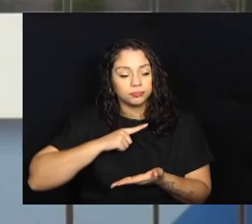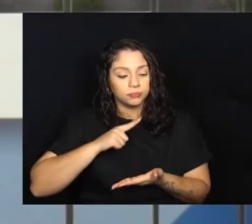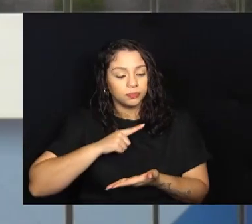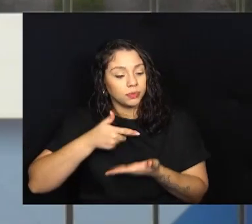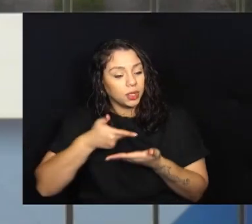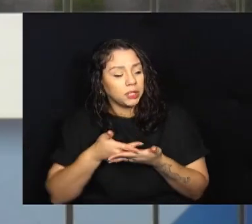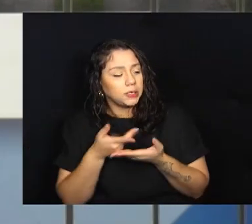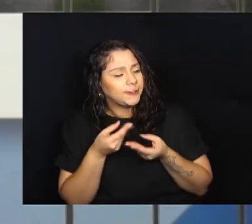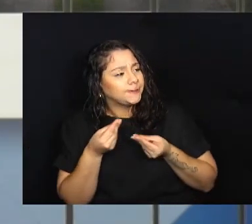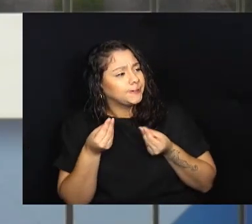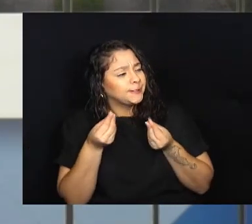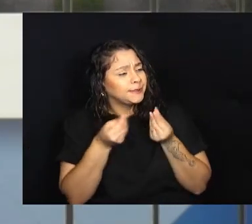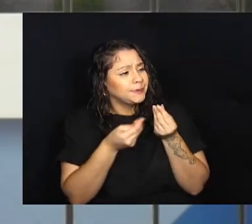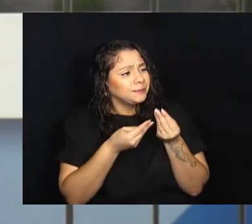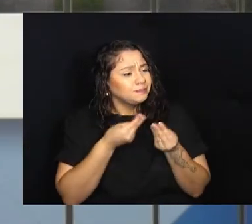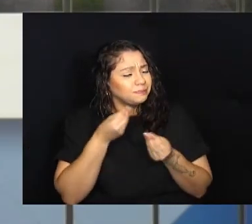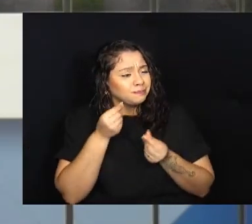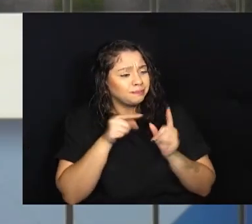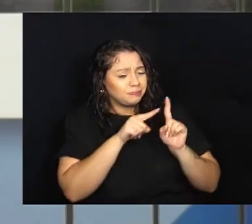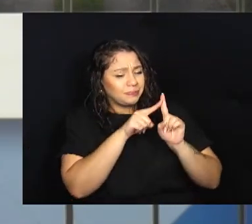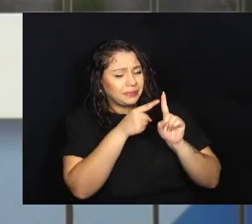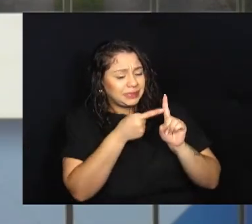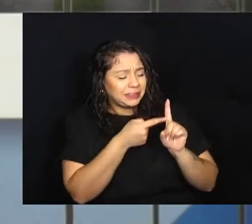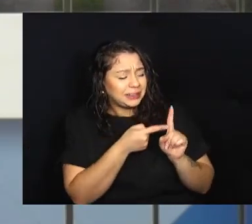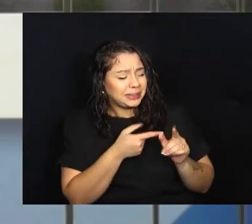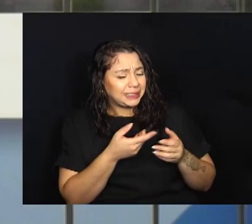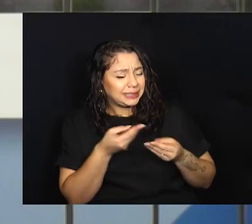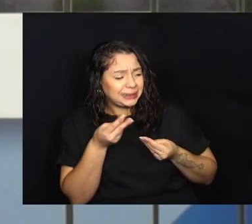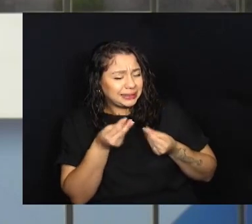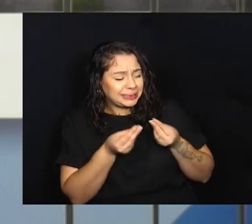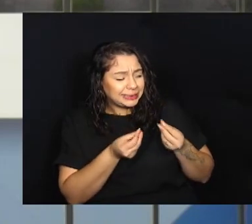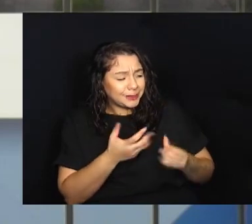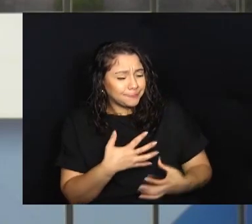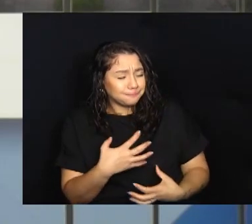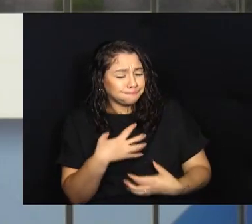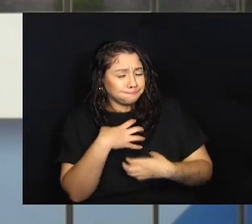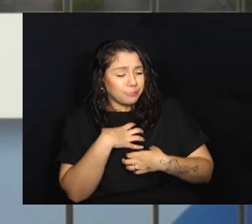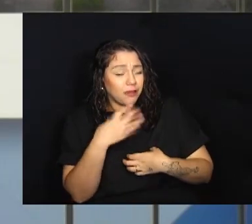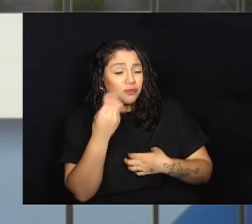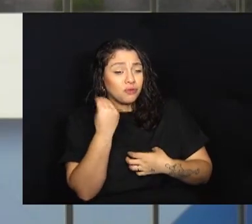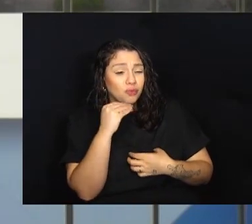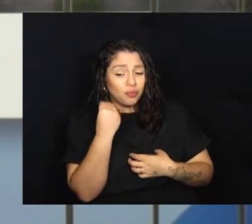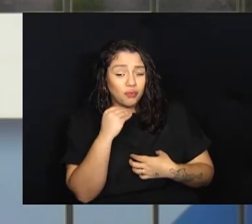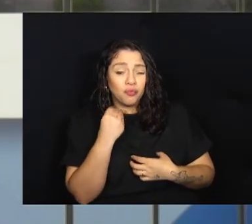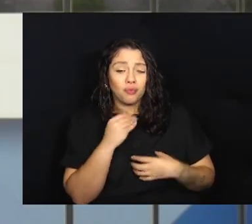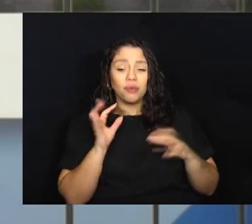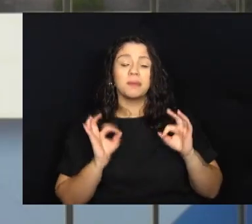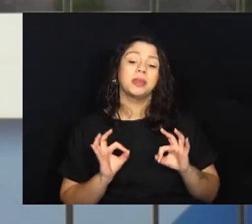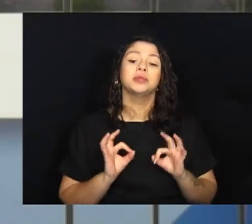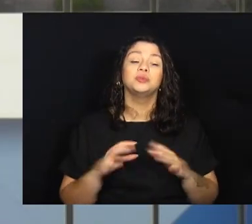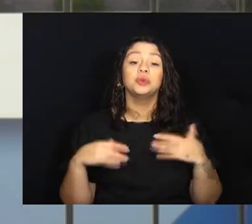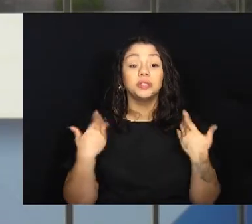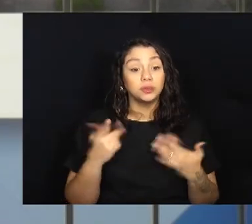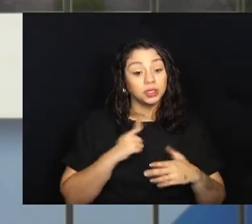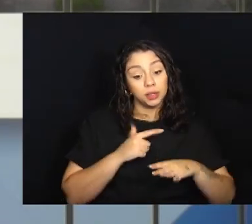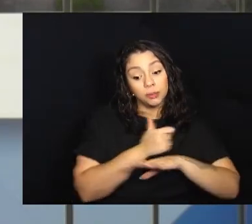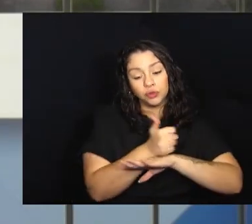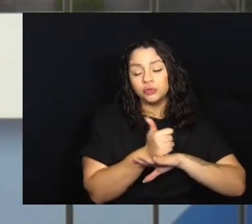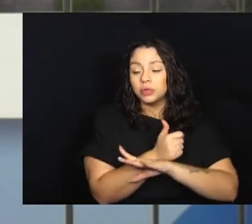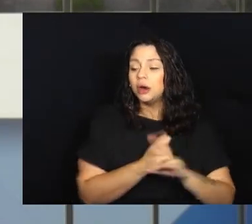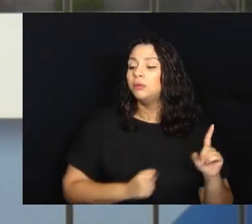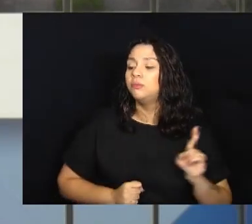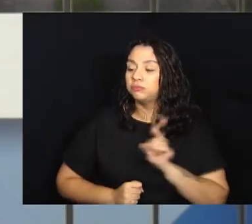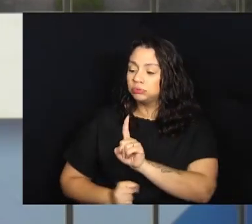sensibilidade muito aflorada, a mulher está numa situação de vulnerabilidade. Sim. Então, ela ter uma profissional que acompanhe,